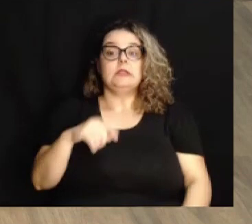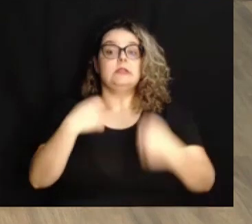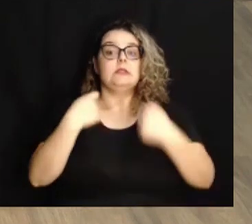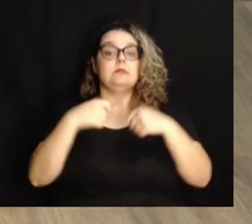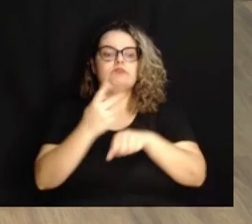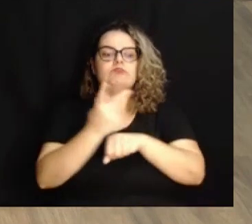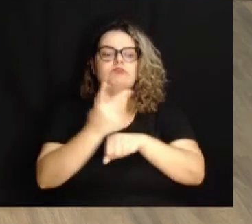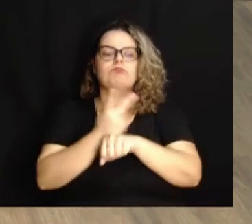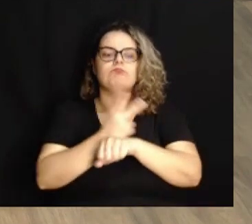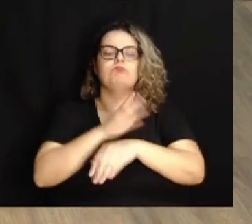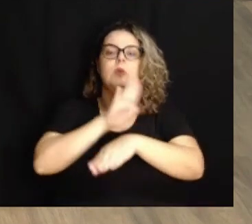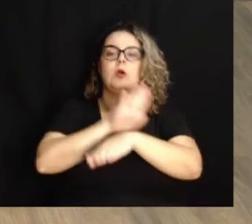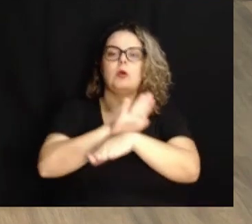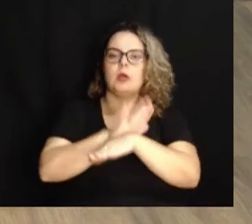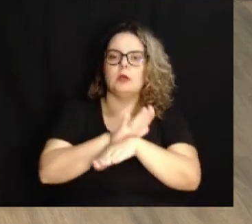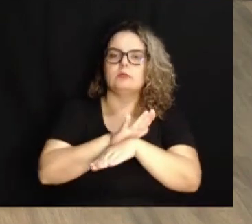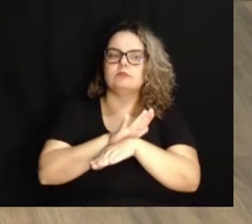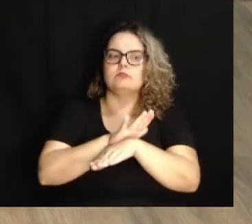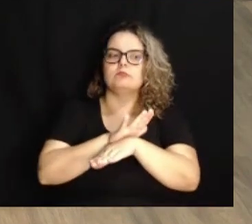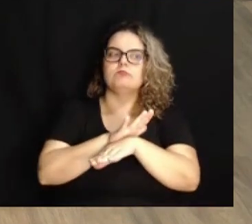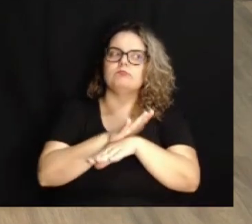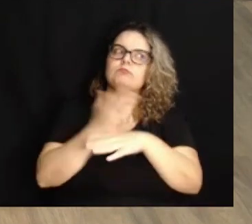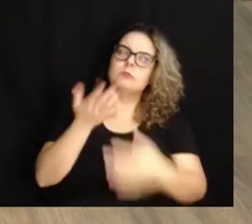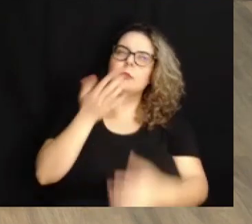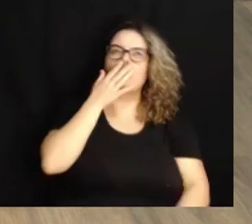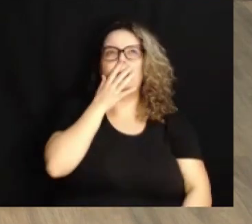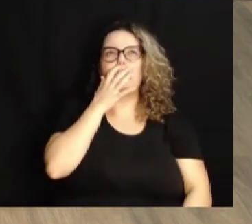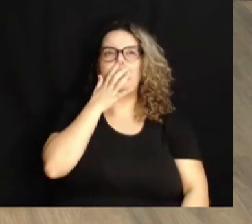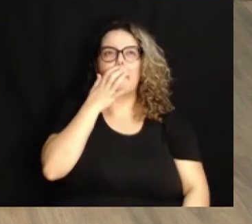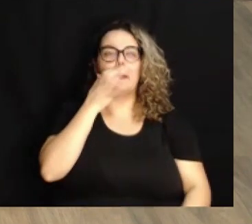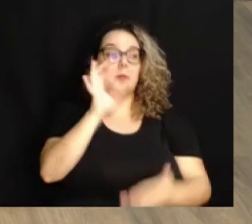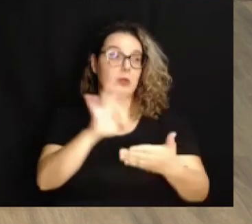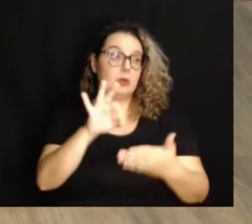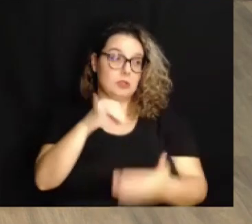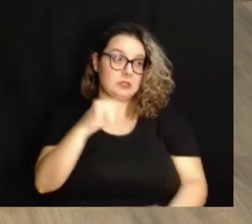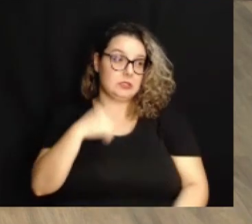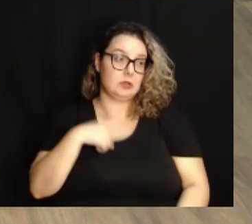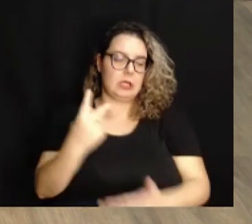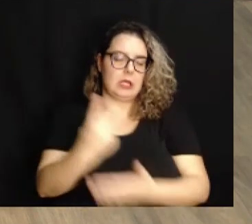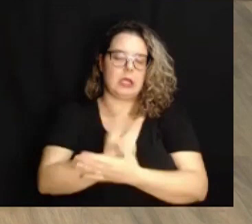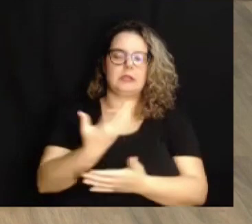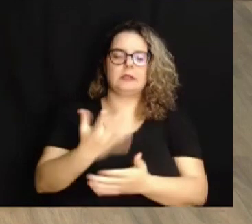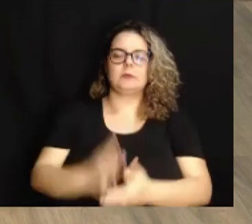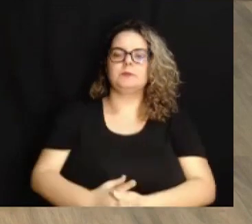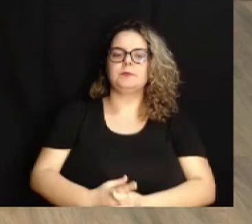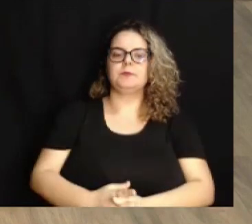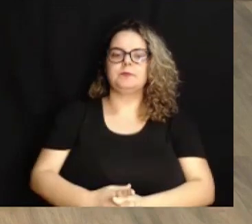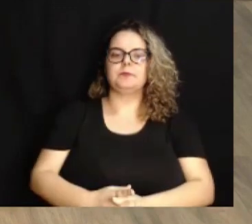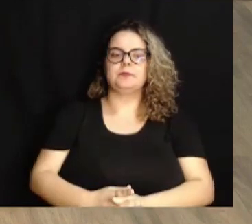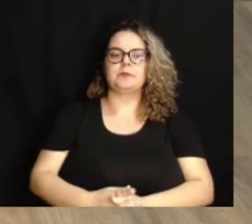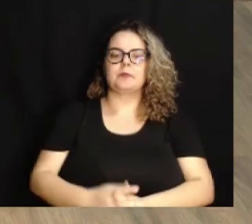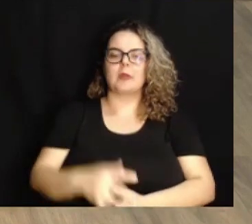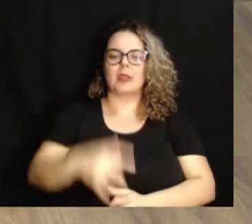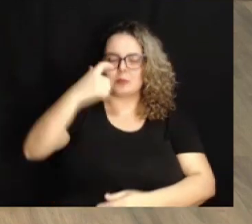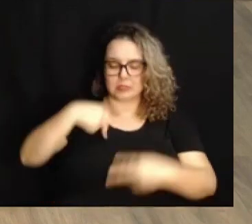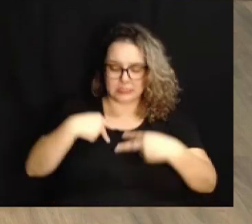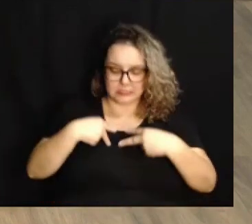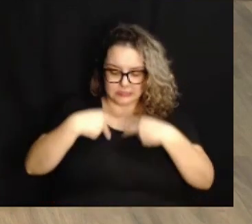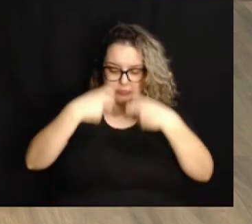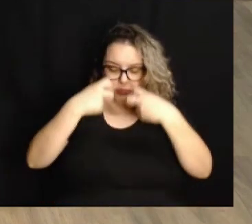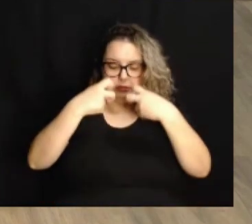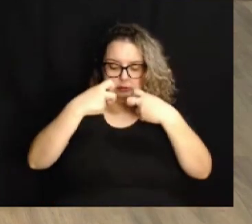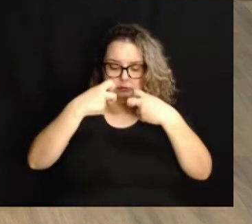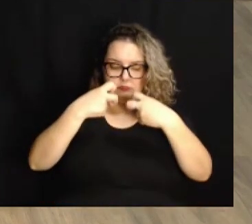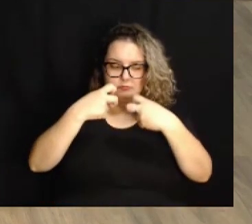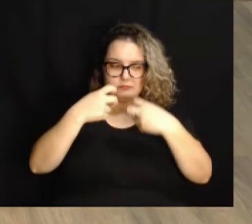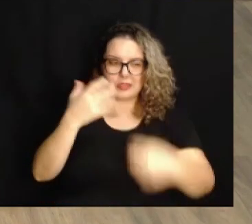né? Geralmente, me corrija se eu estiver errada, a pessoa ela precisa se reconhecer, né? Ela precisa reconhecer